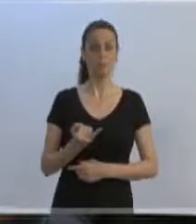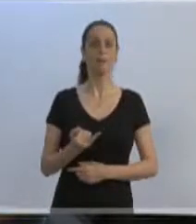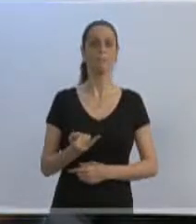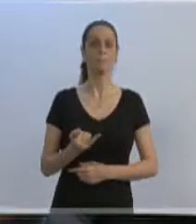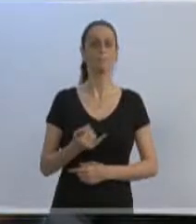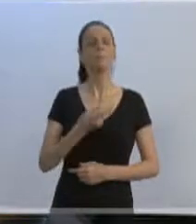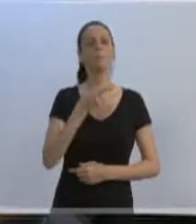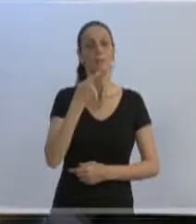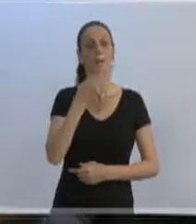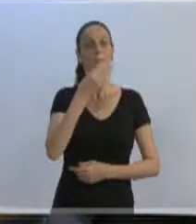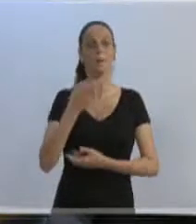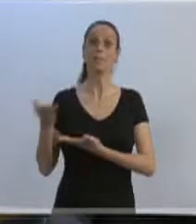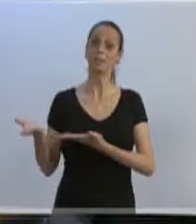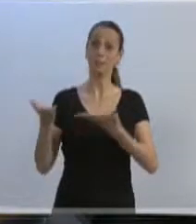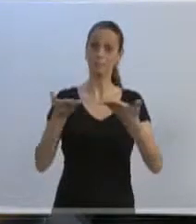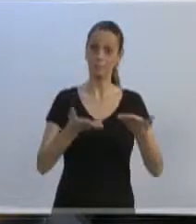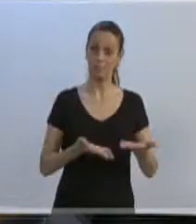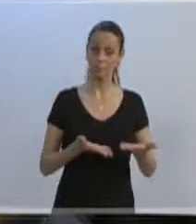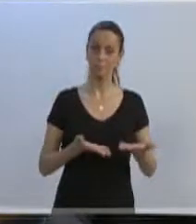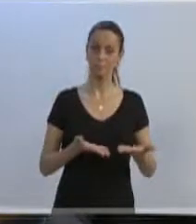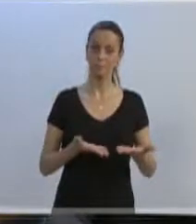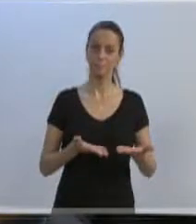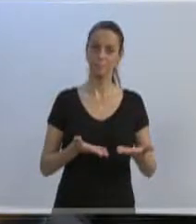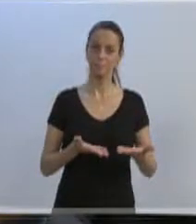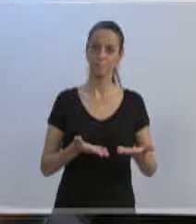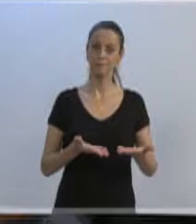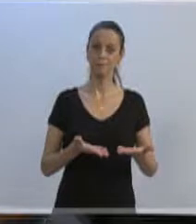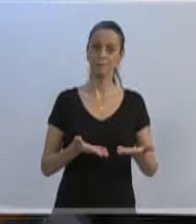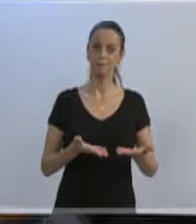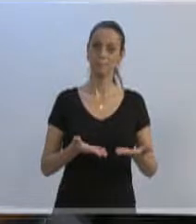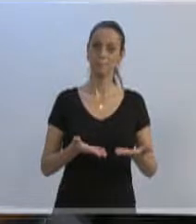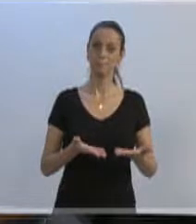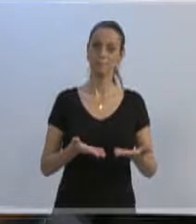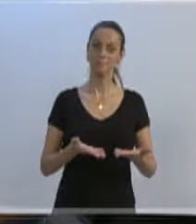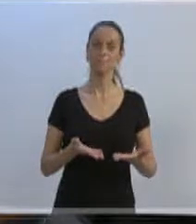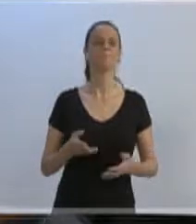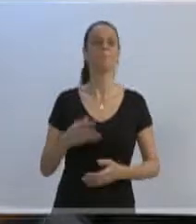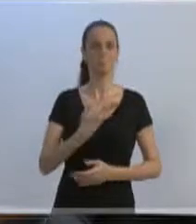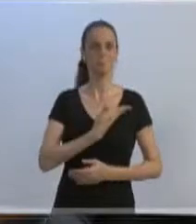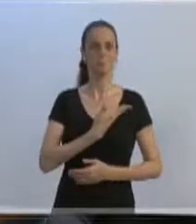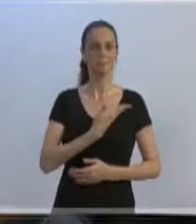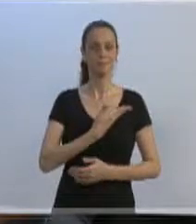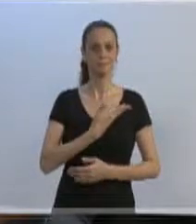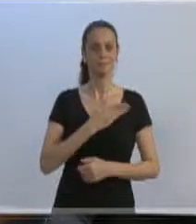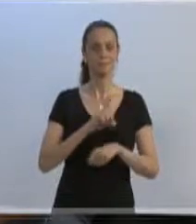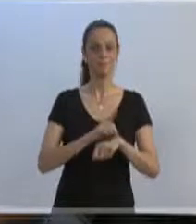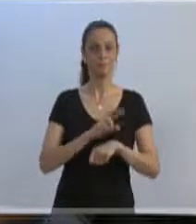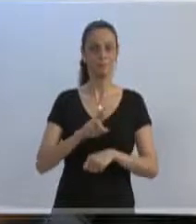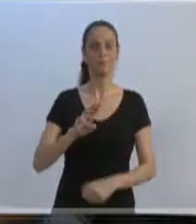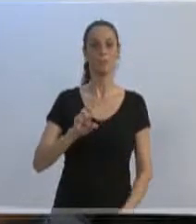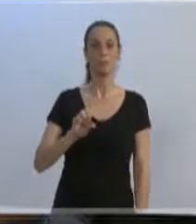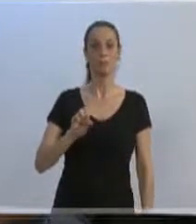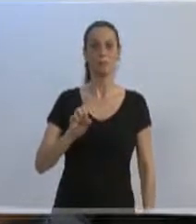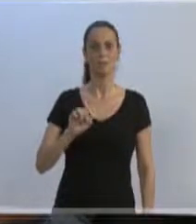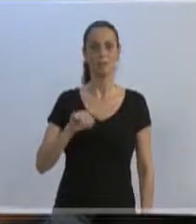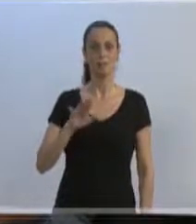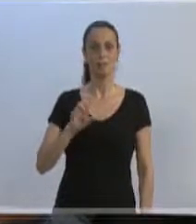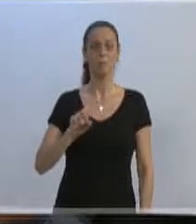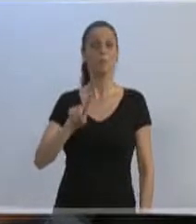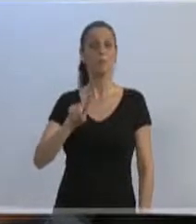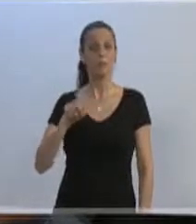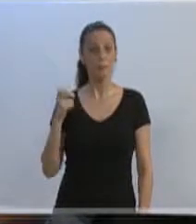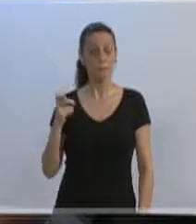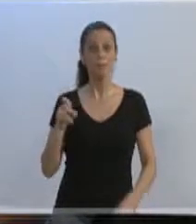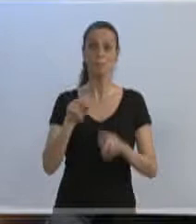as boas vindas aqui a o sempre é amigo o dn o scouting este procurador dessa